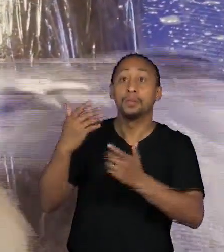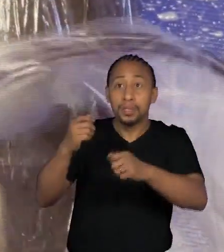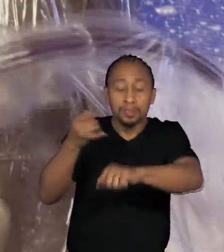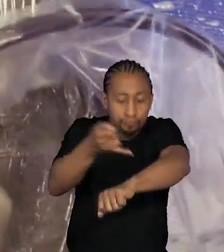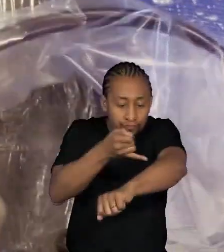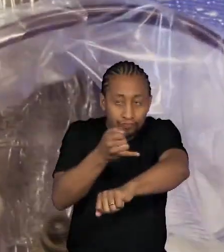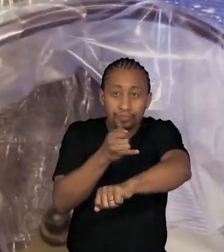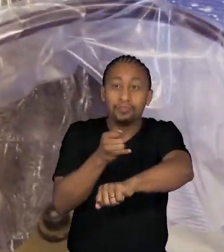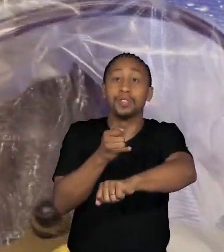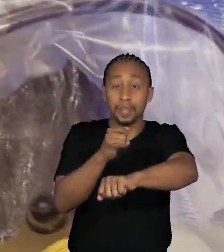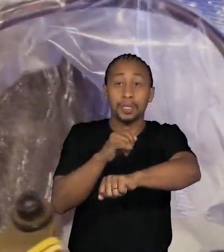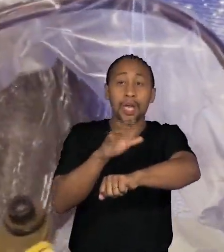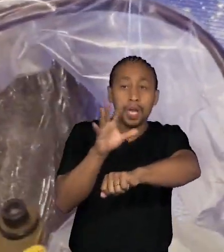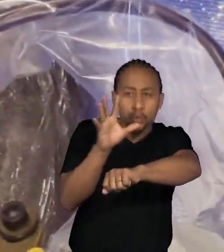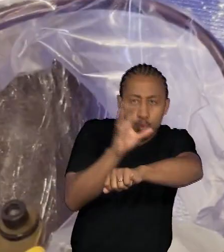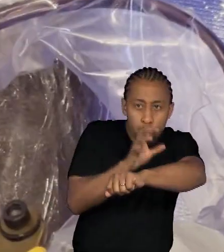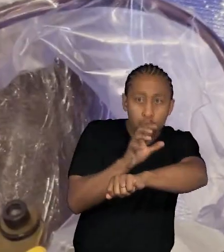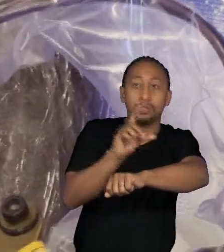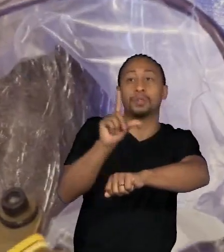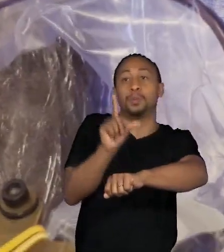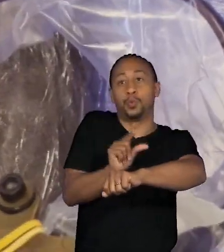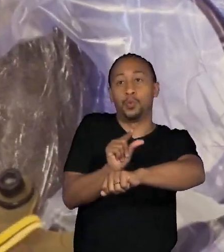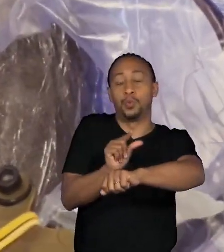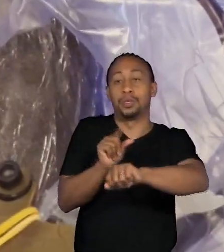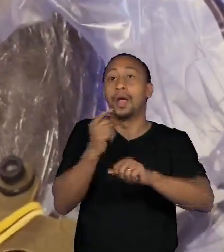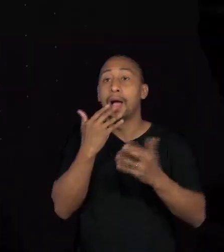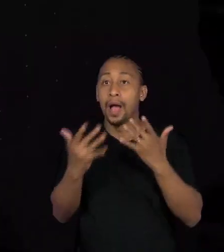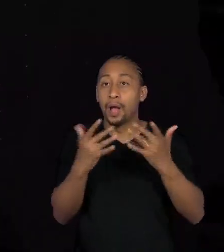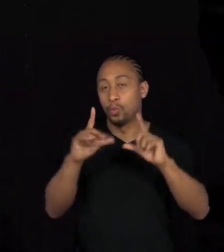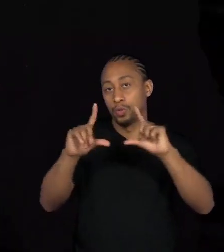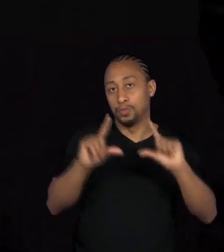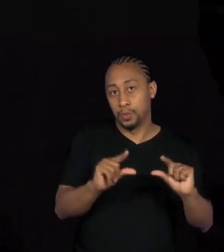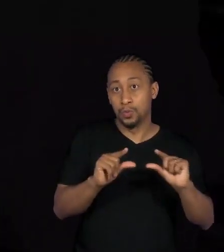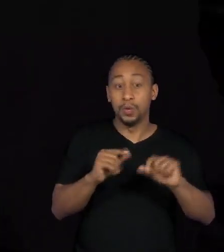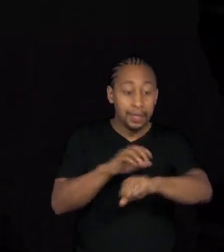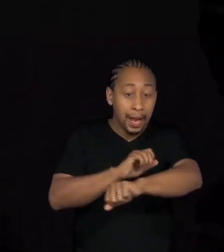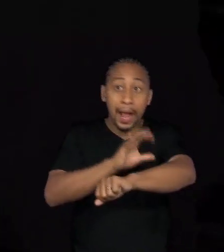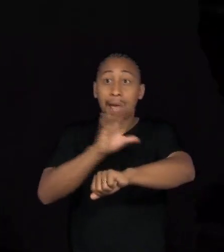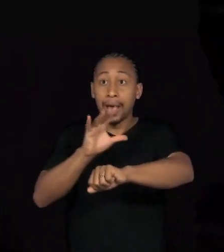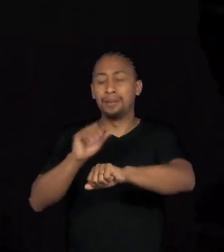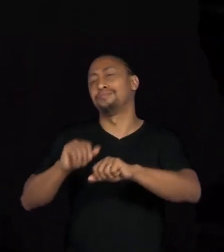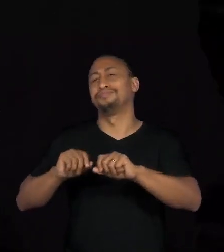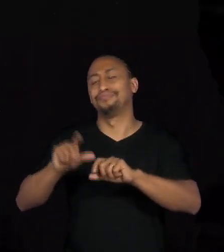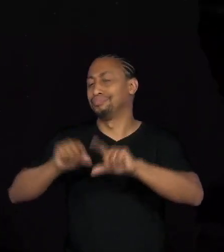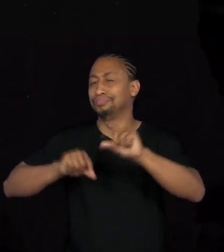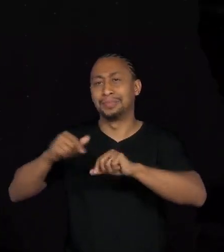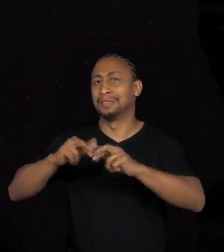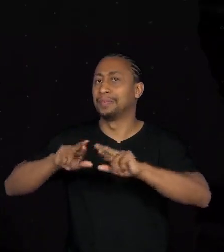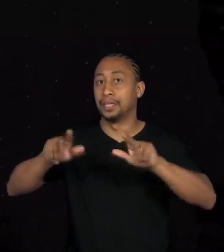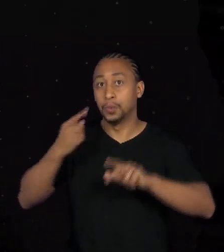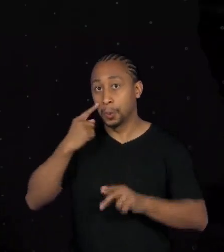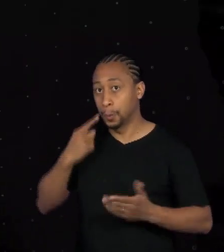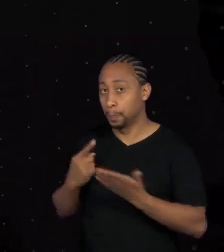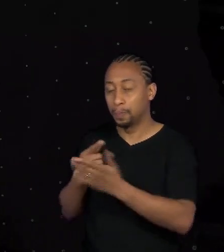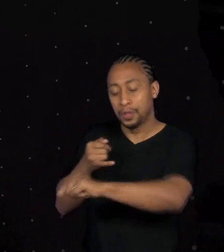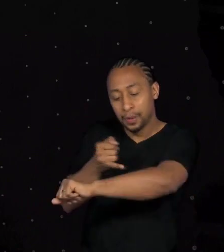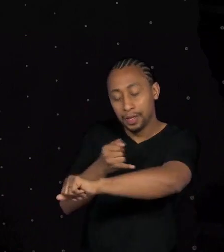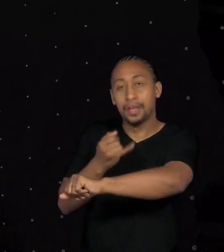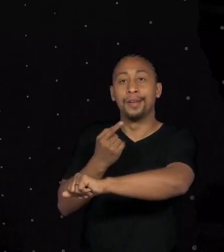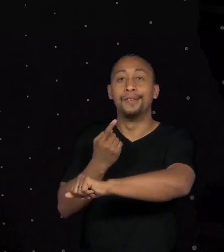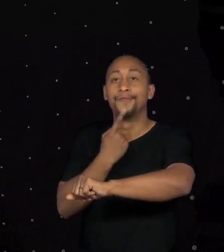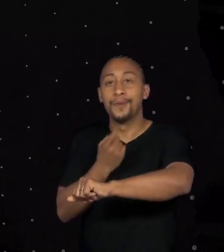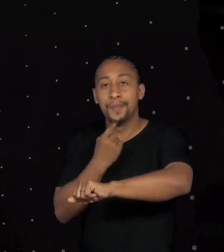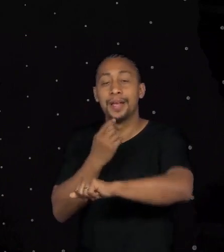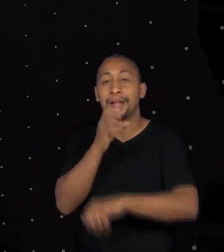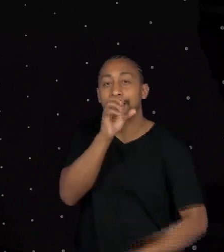Quanto mais escura, menor as possibilidades. O leque de opções é menor. Cores quentes, elas caem muito bem na pele negra, assim, vermelho,